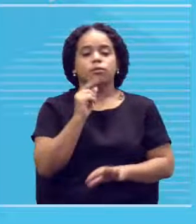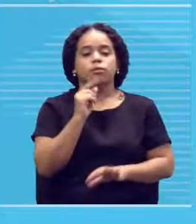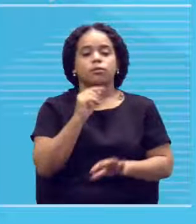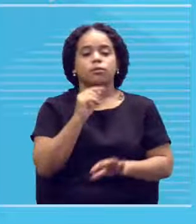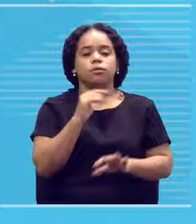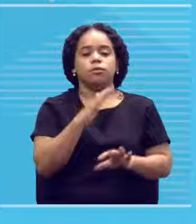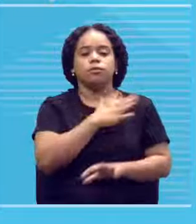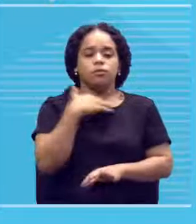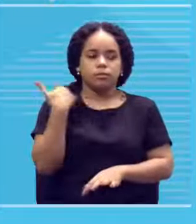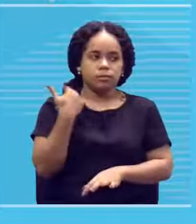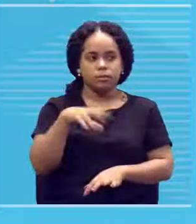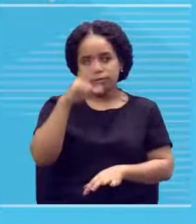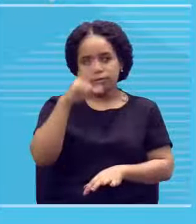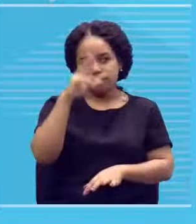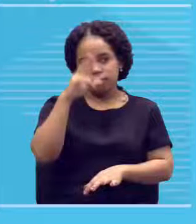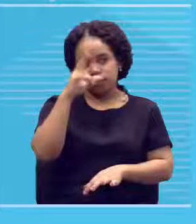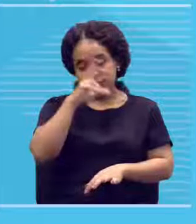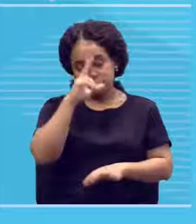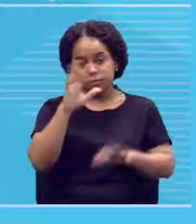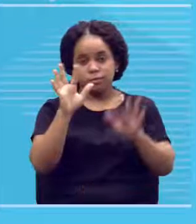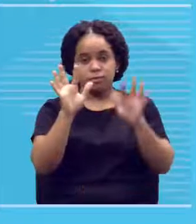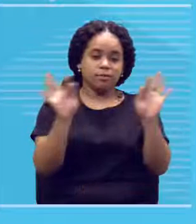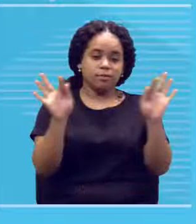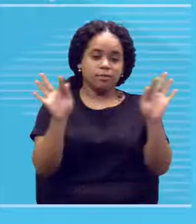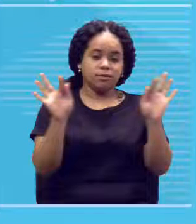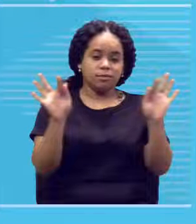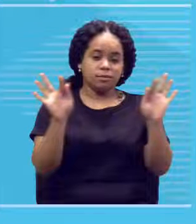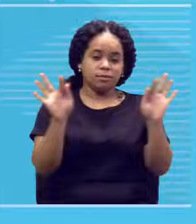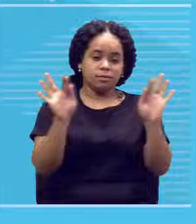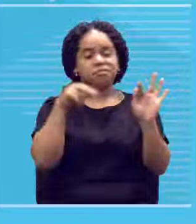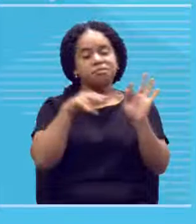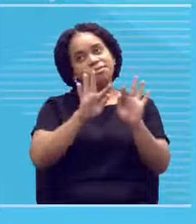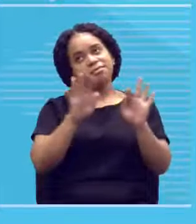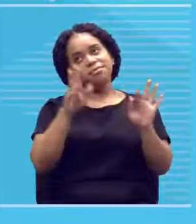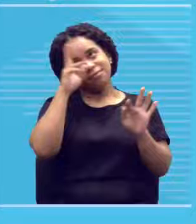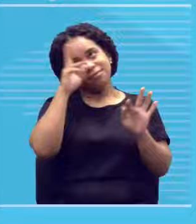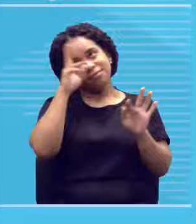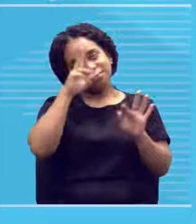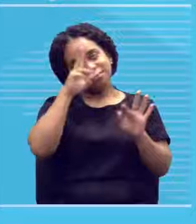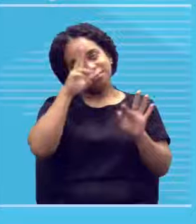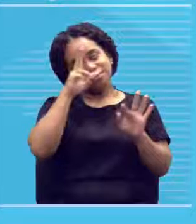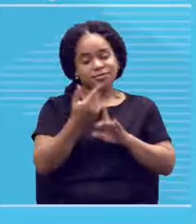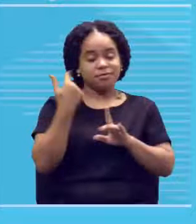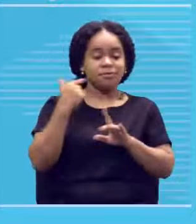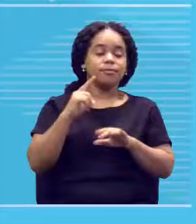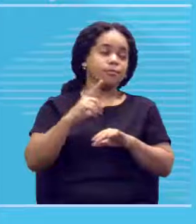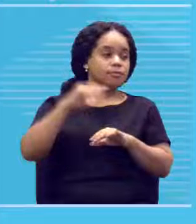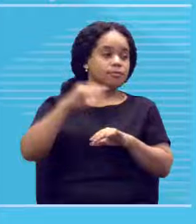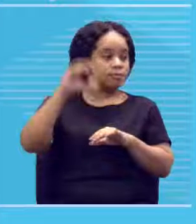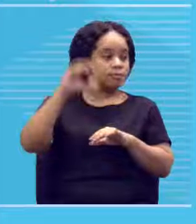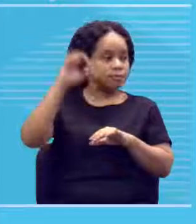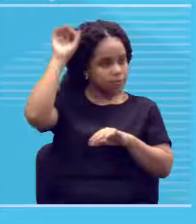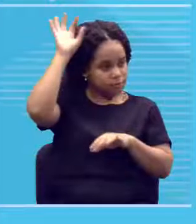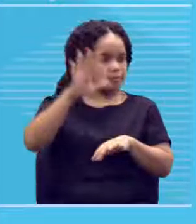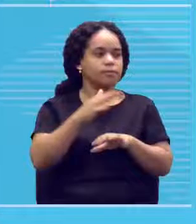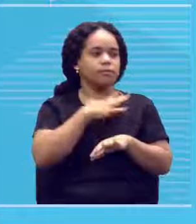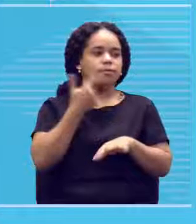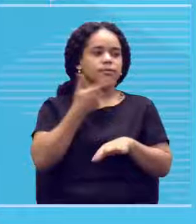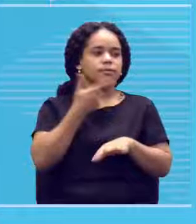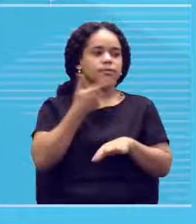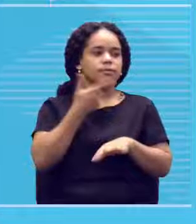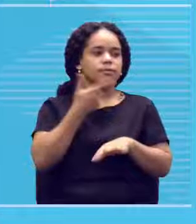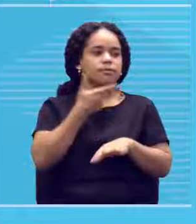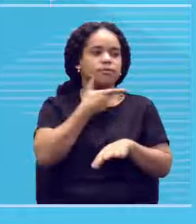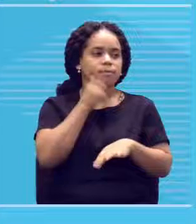eu recomendo essa frase aqui eu vi o TV de uma coisa lado vou nem comer tá a baleia apareceu morta ontem a 12